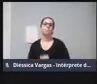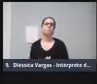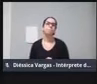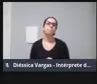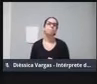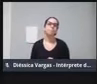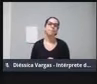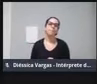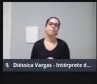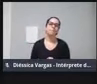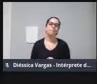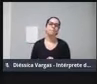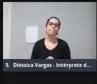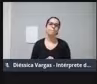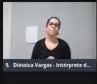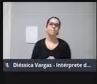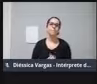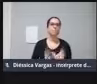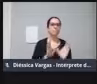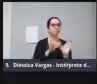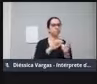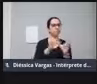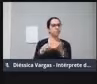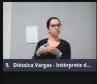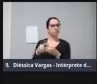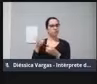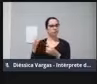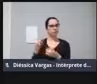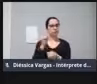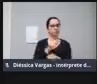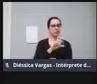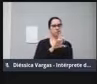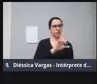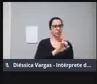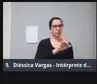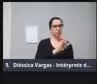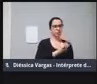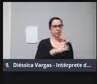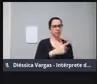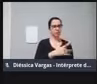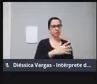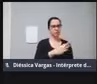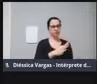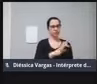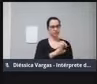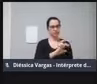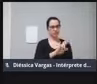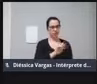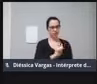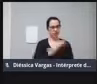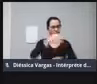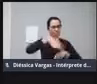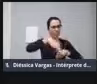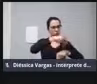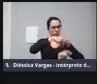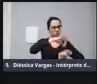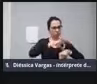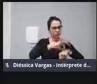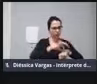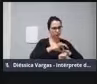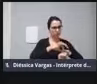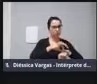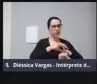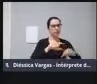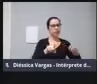Outro grupo, então, é os gípteros, que incluem os danados dos mosquitos e das moscas,